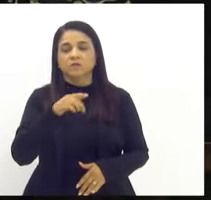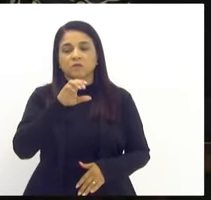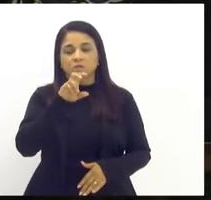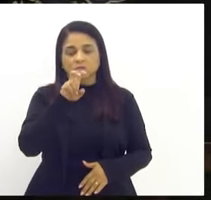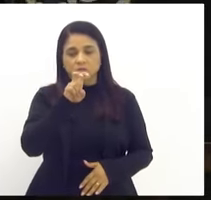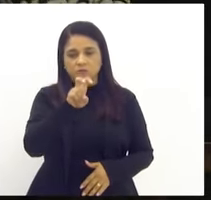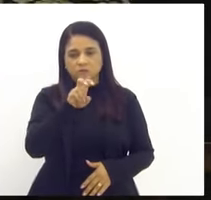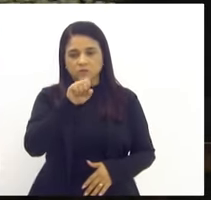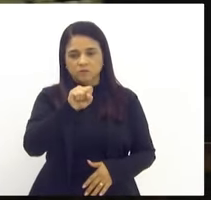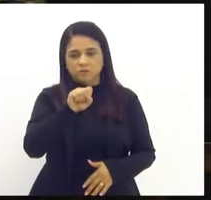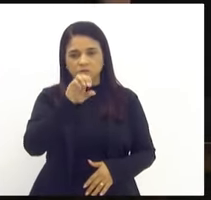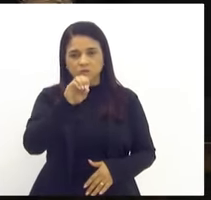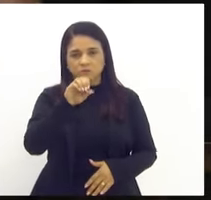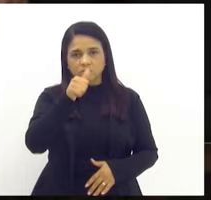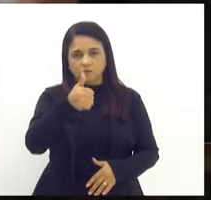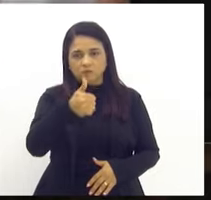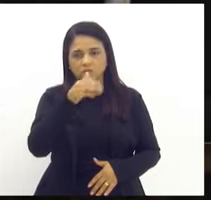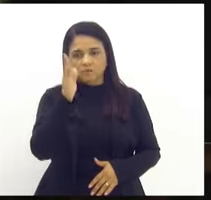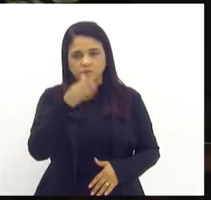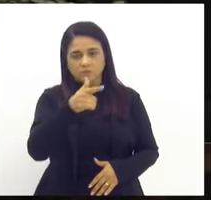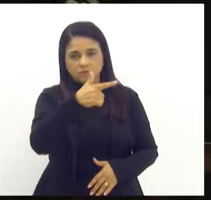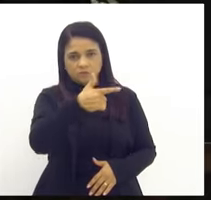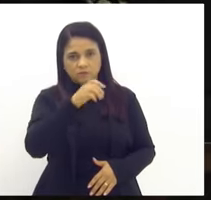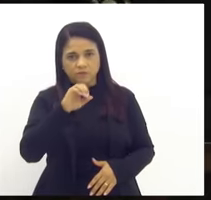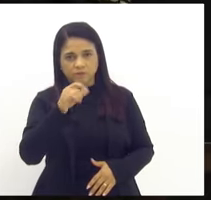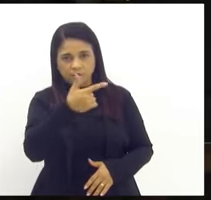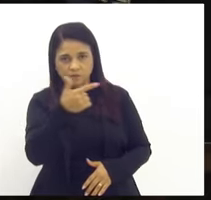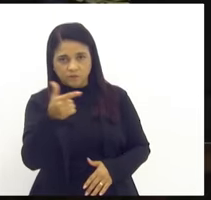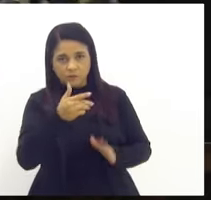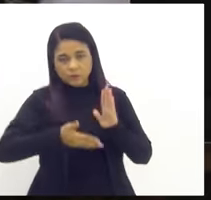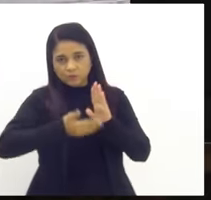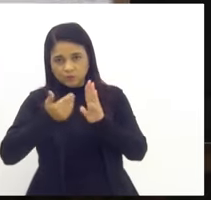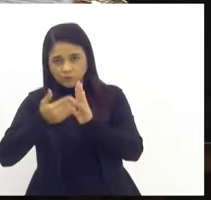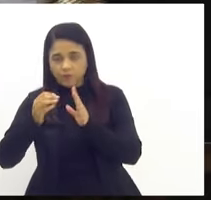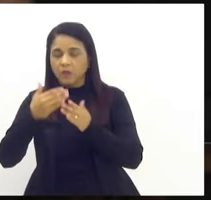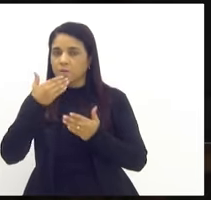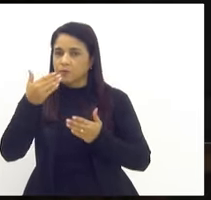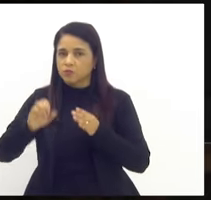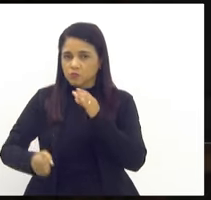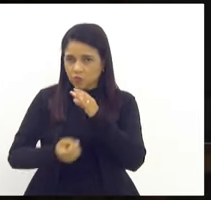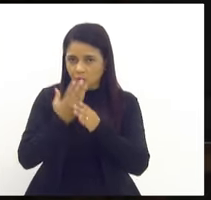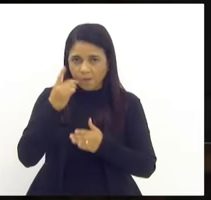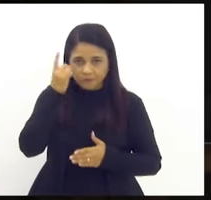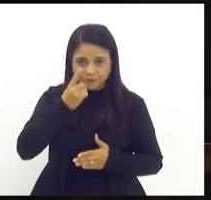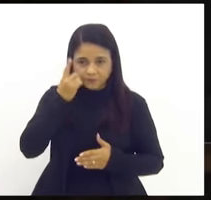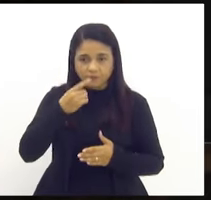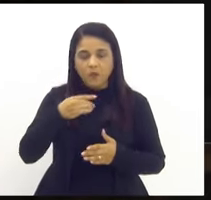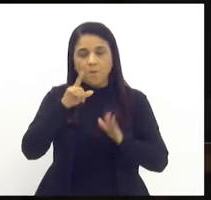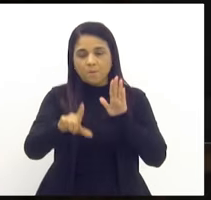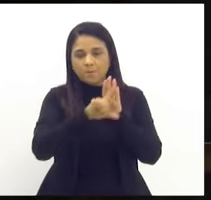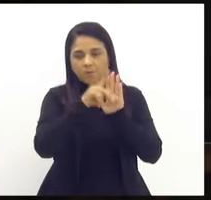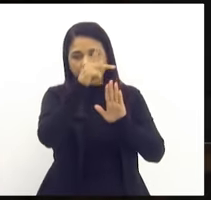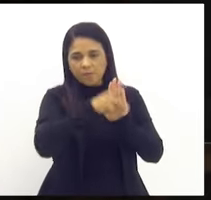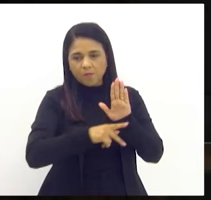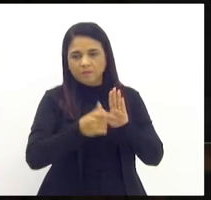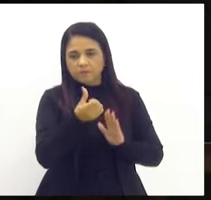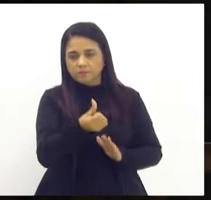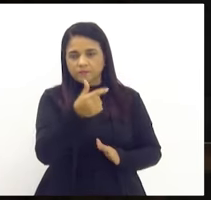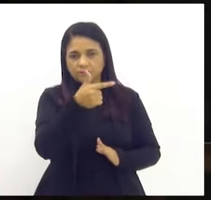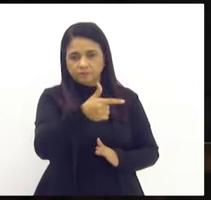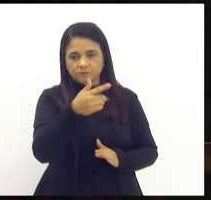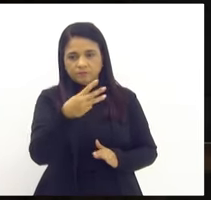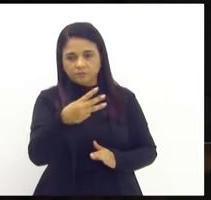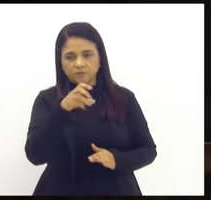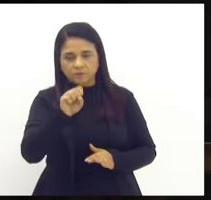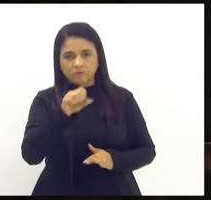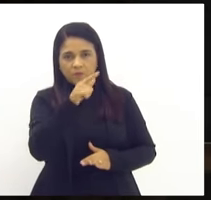retirados da pauta a pedido dois autores anuncio projeto de lei número 6238